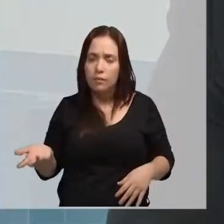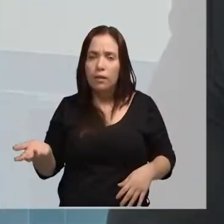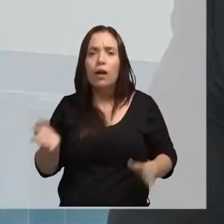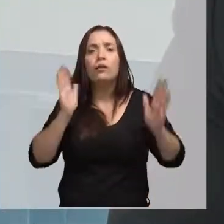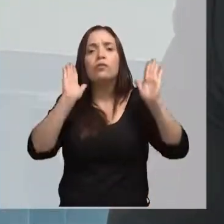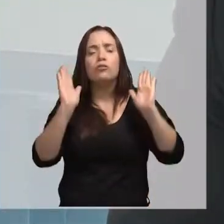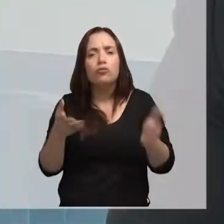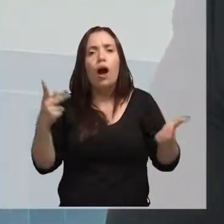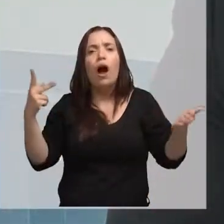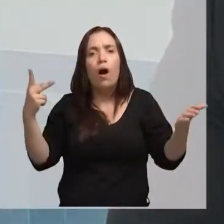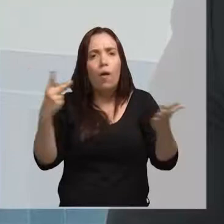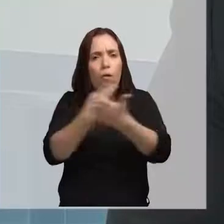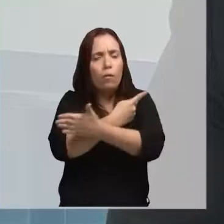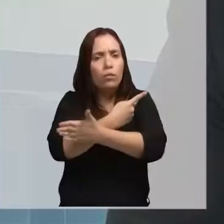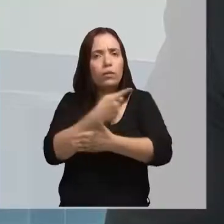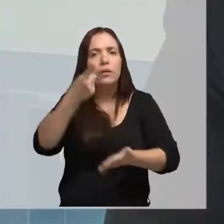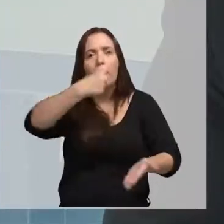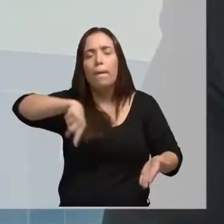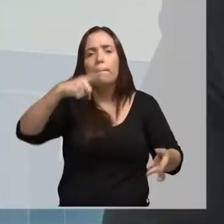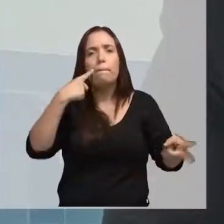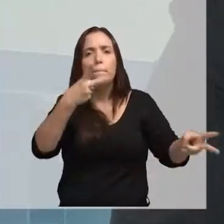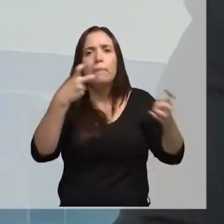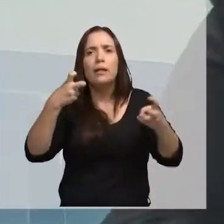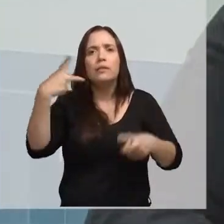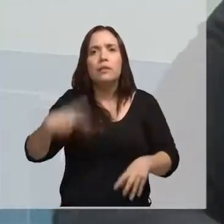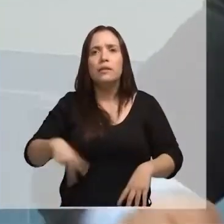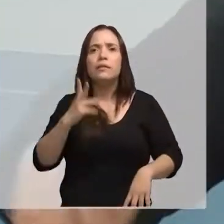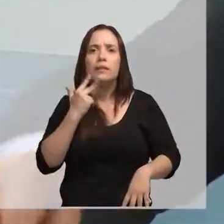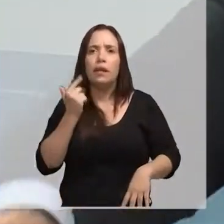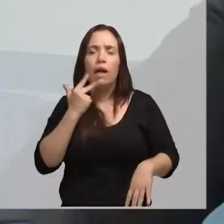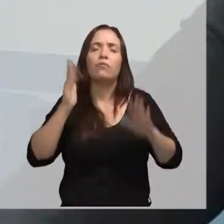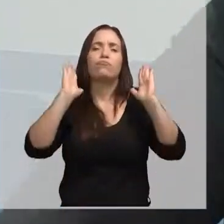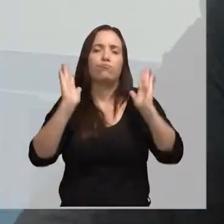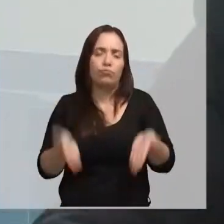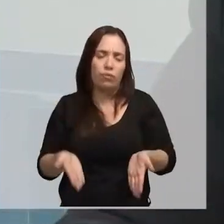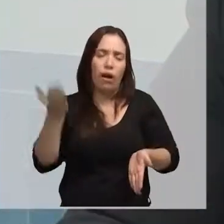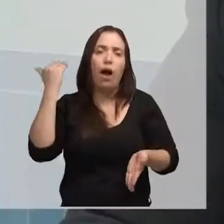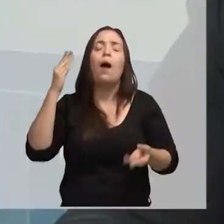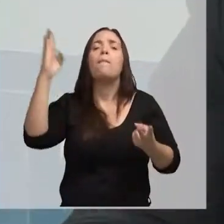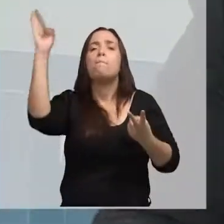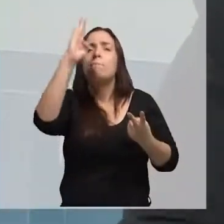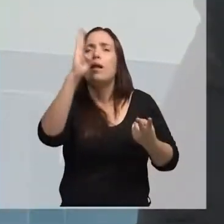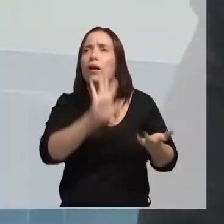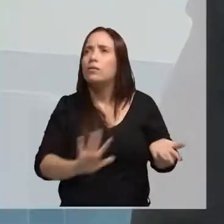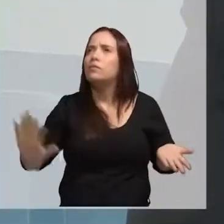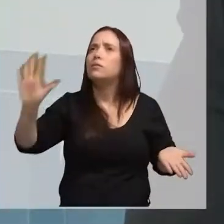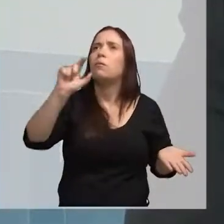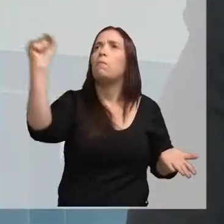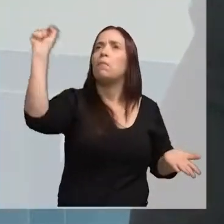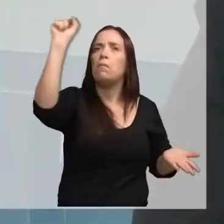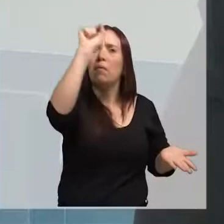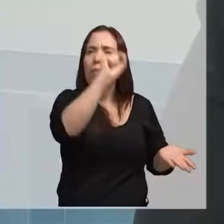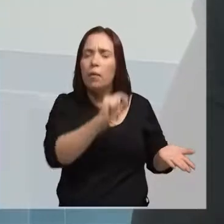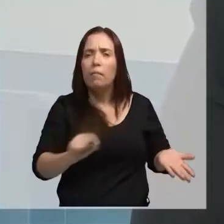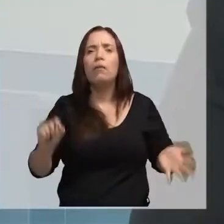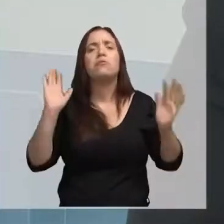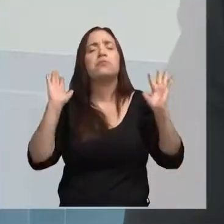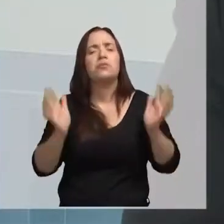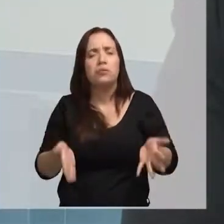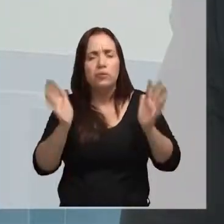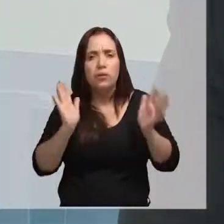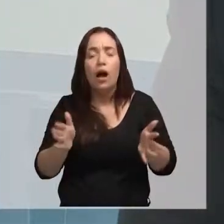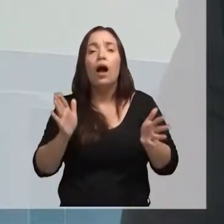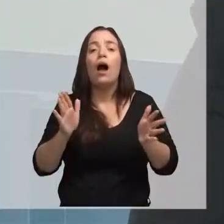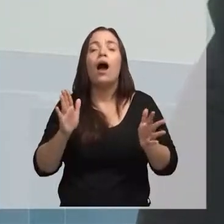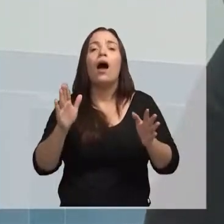casos visto claro aqui no Ceará, já aconteceram casos a nível de Brasil. Teve várias propostas de emenda